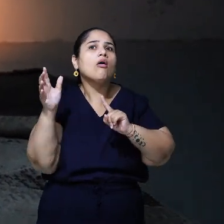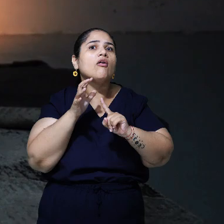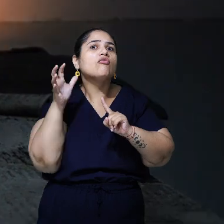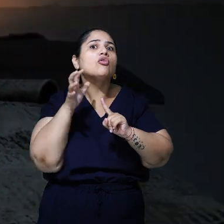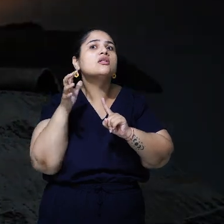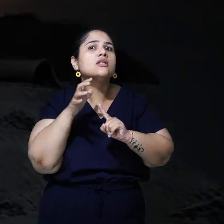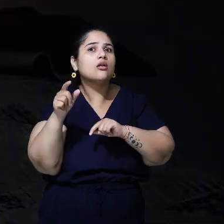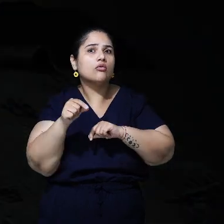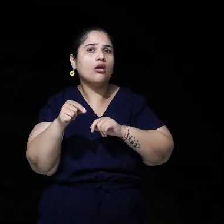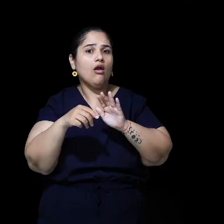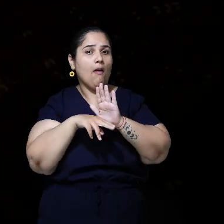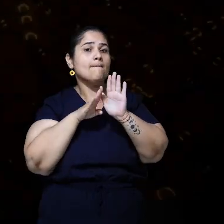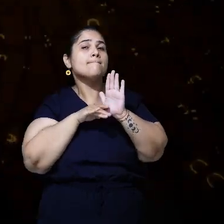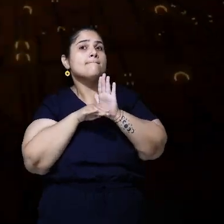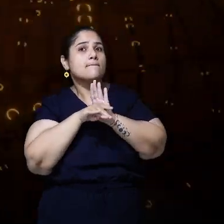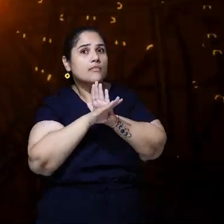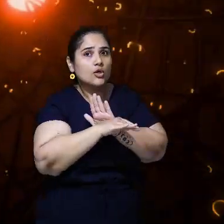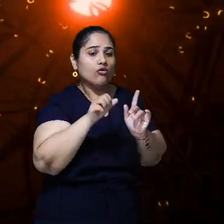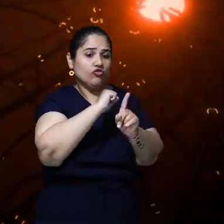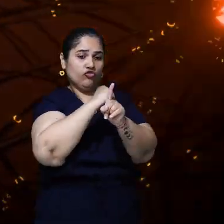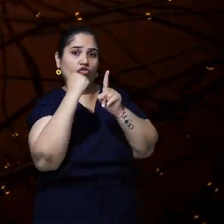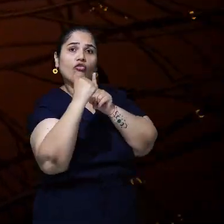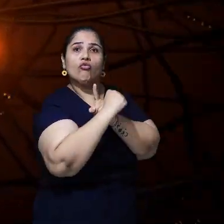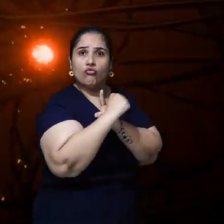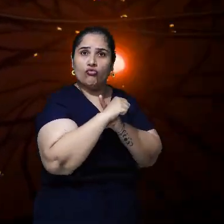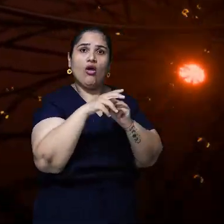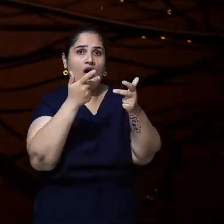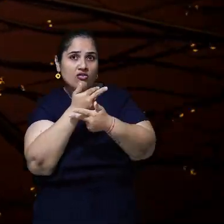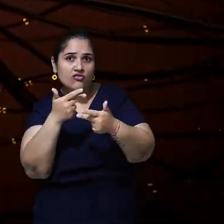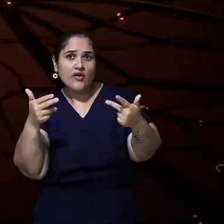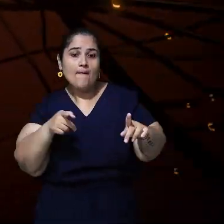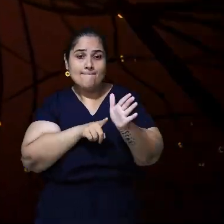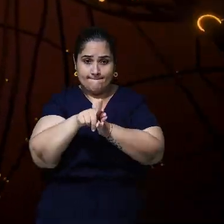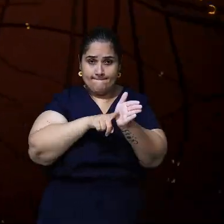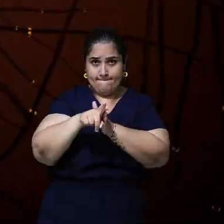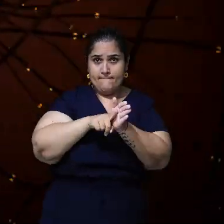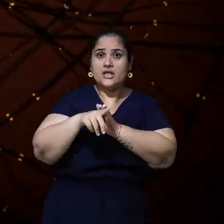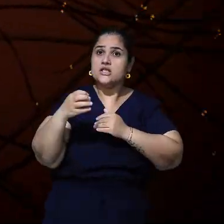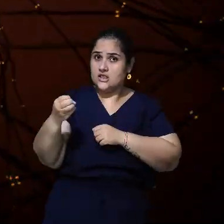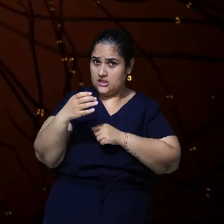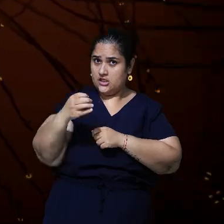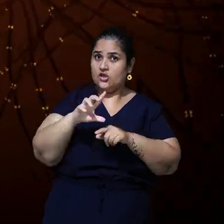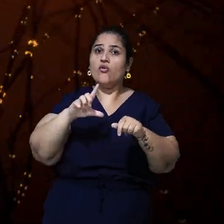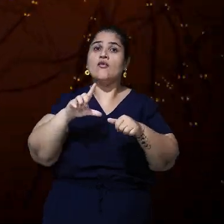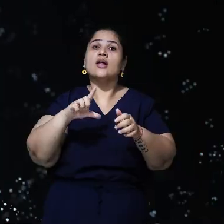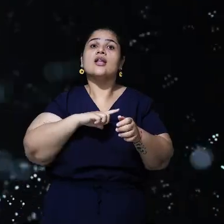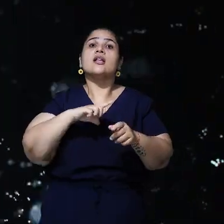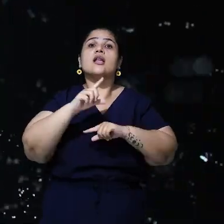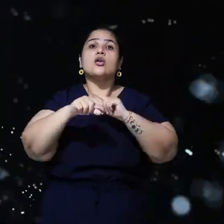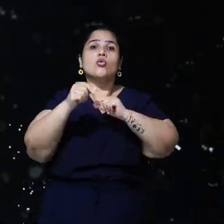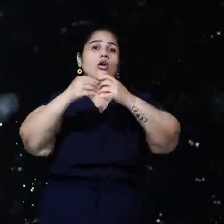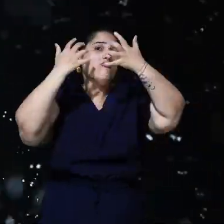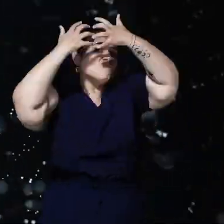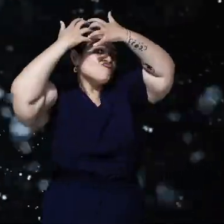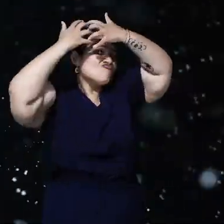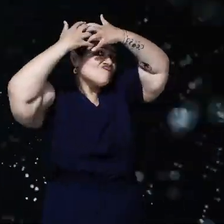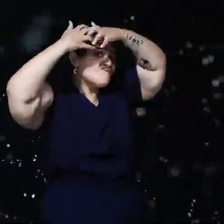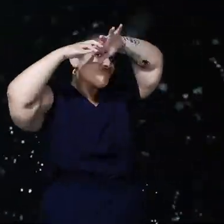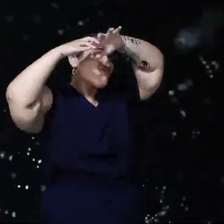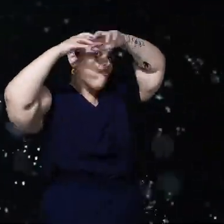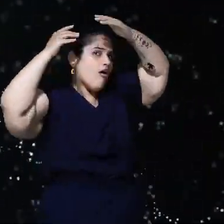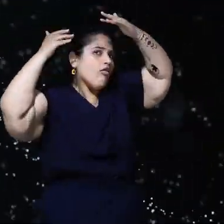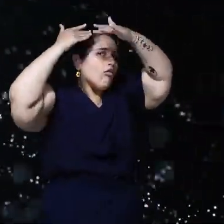e sociais. Pesquisas modernas apontam para um intricado jogo de neurotransmissores no cérebro,